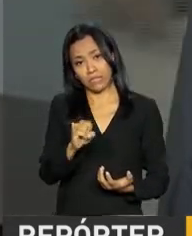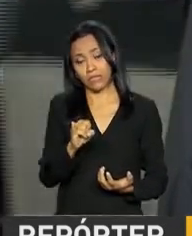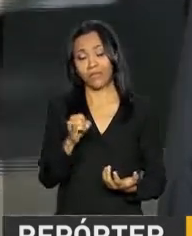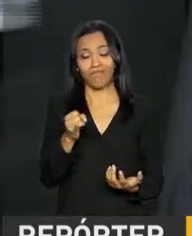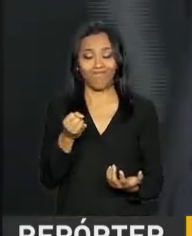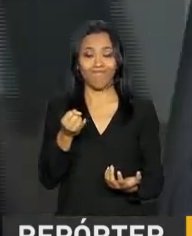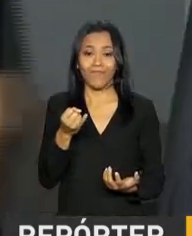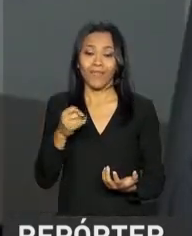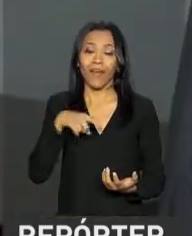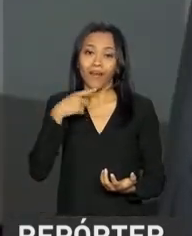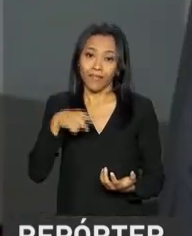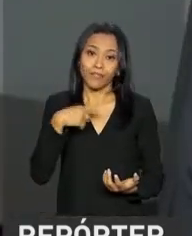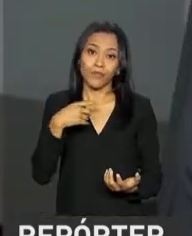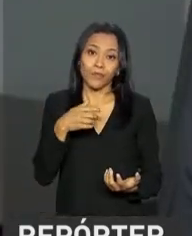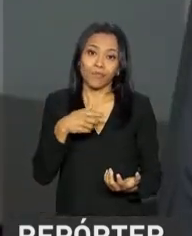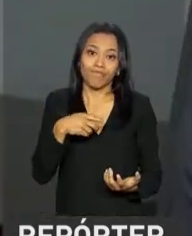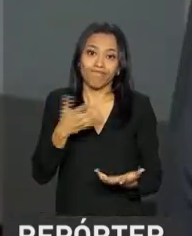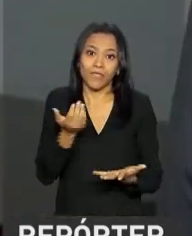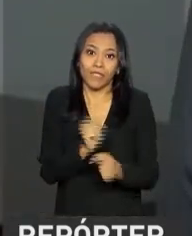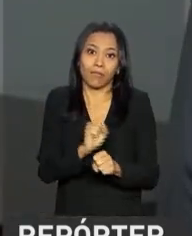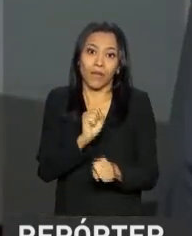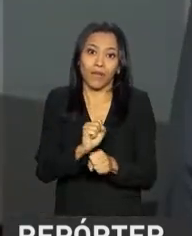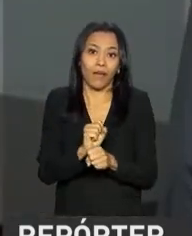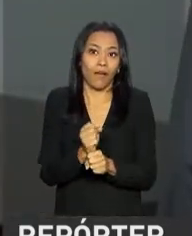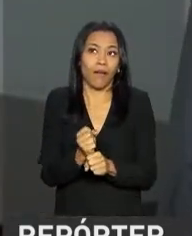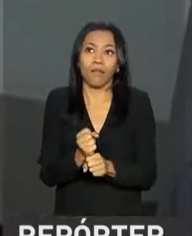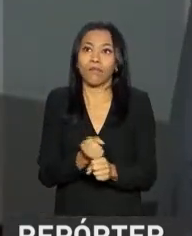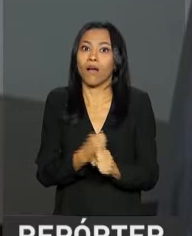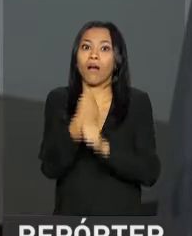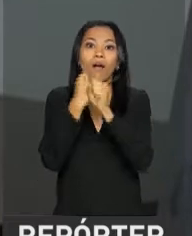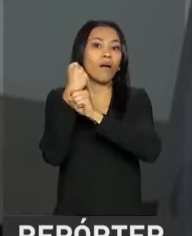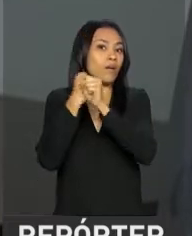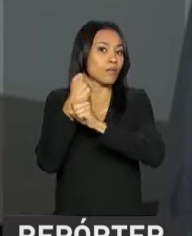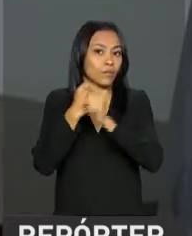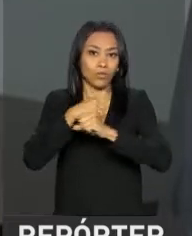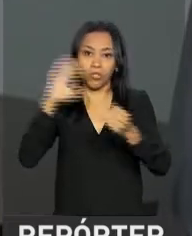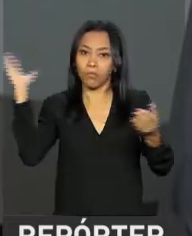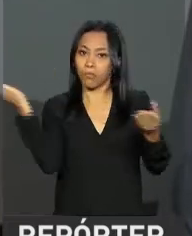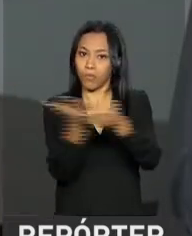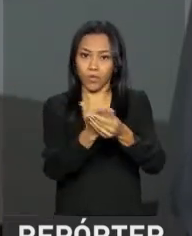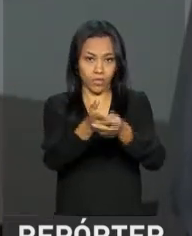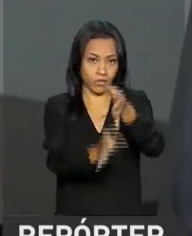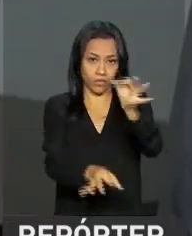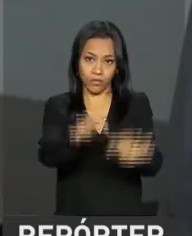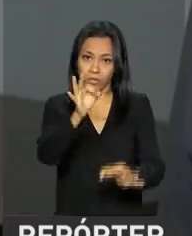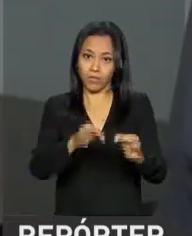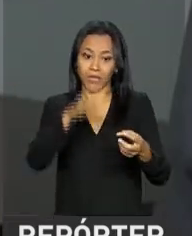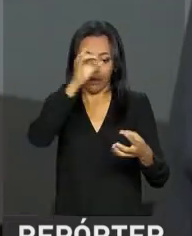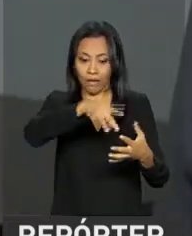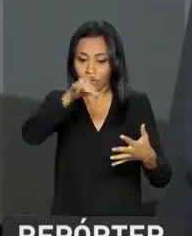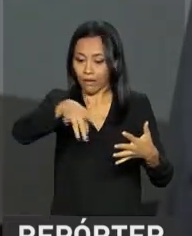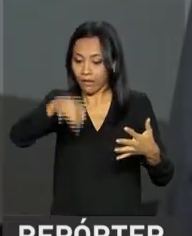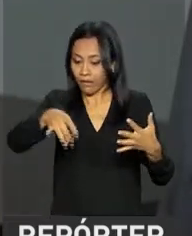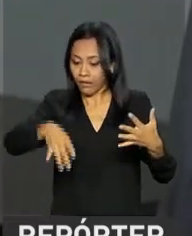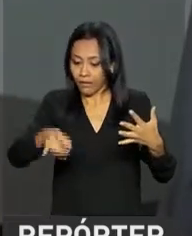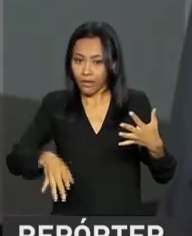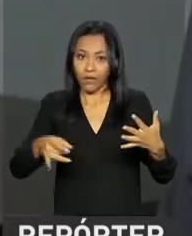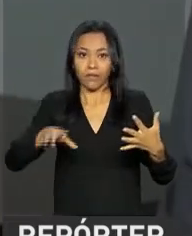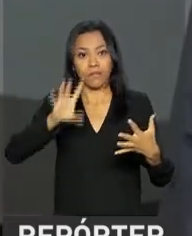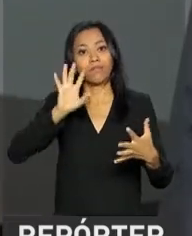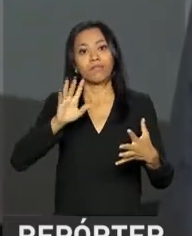ainda tivessem que esperar vários anos de demanda judicial até que cada processo viesse a ser